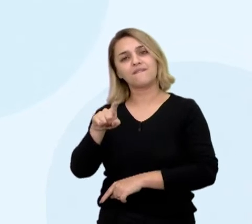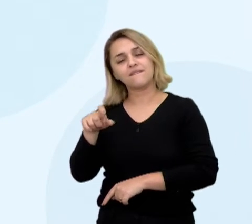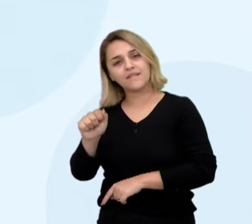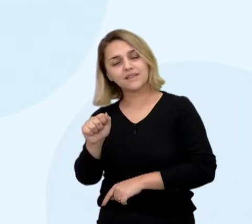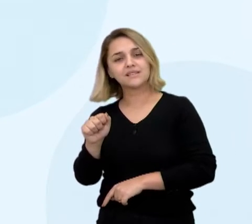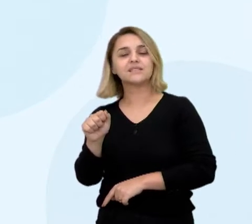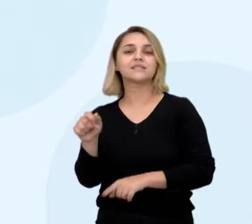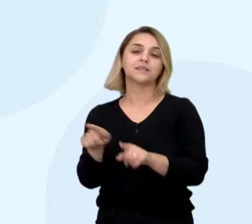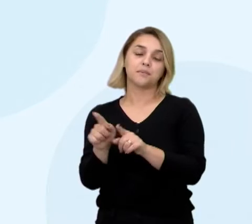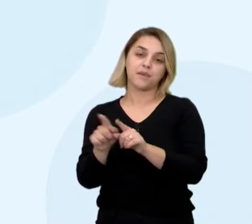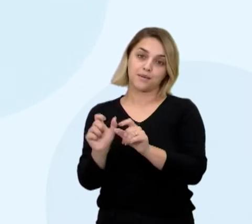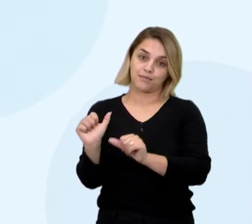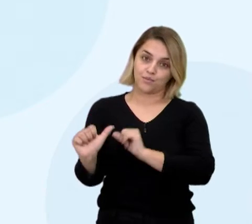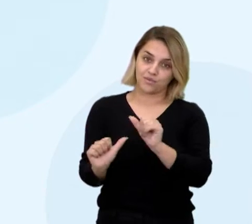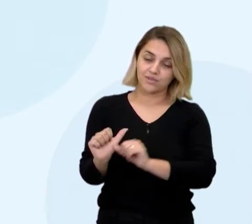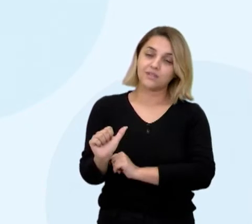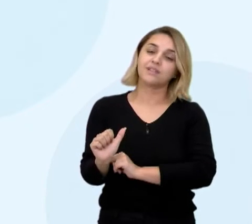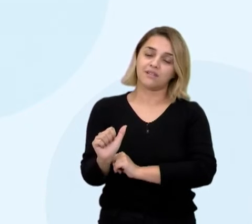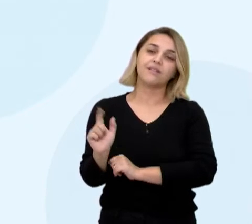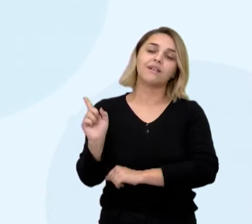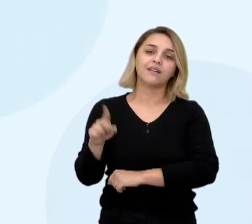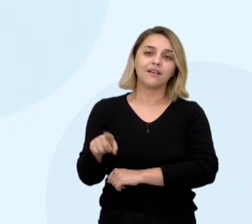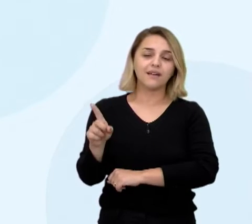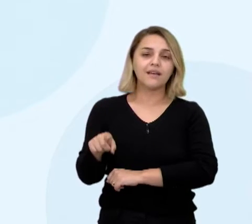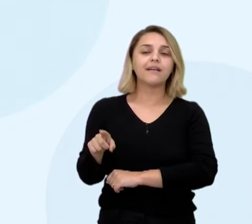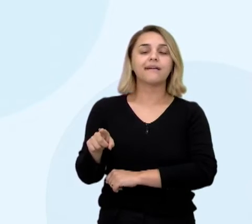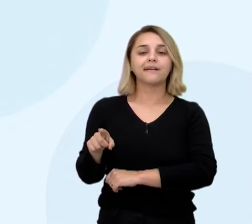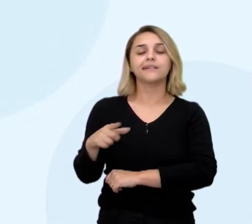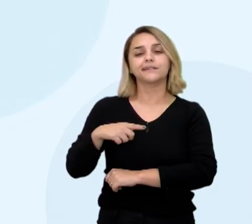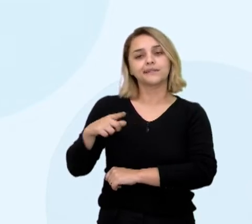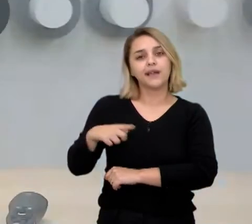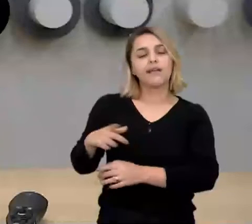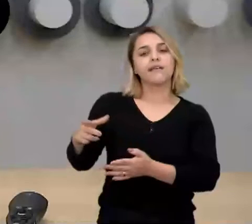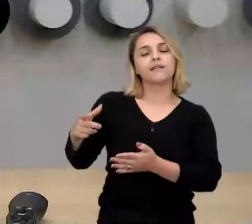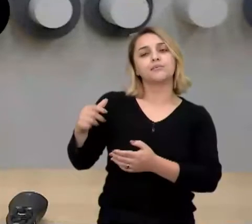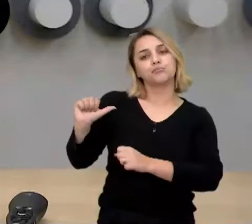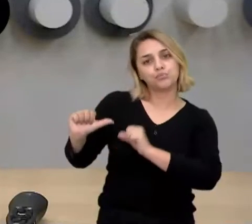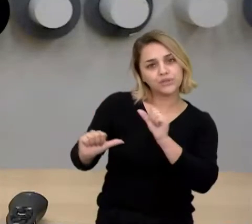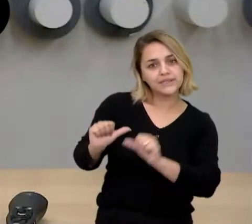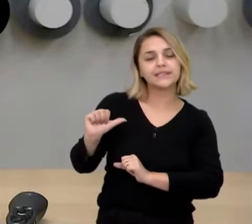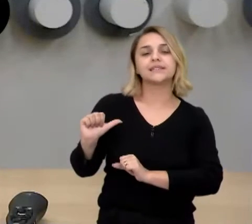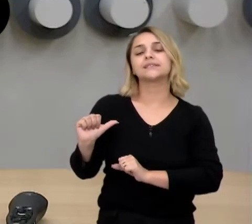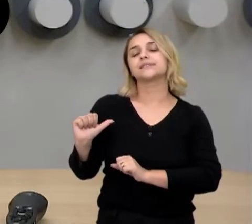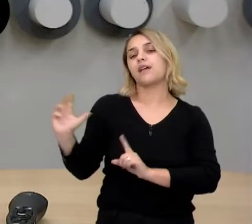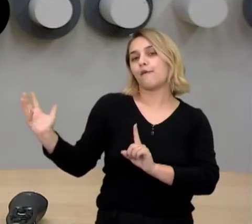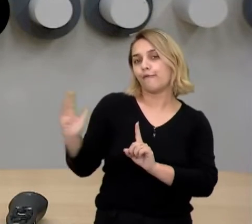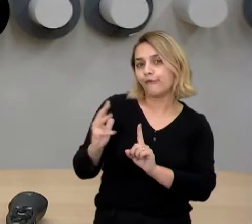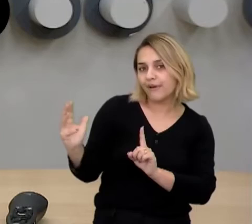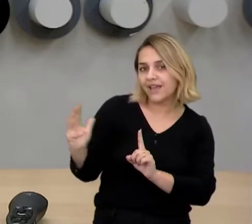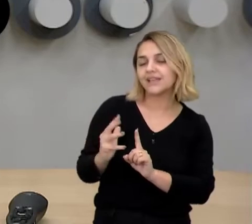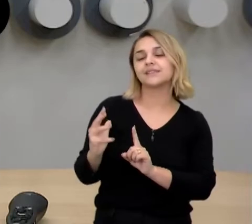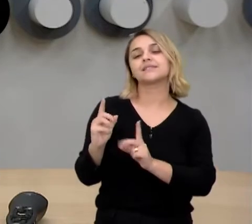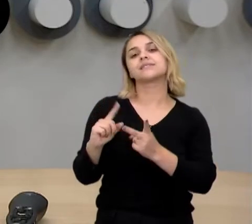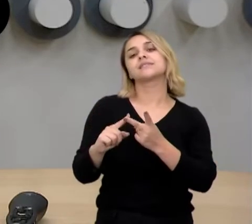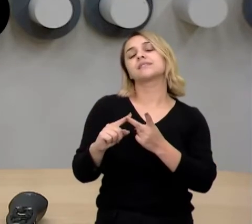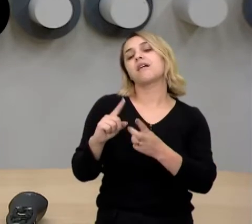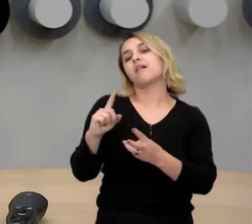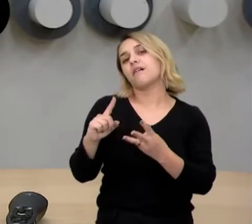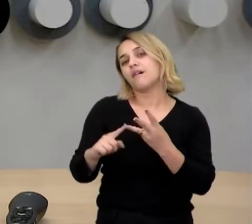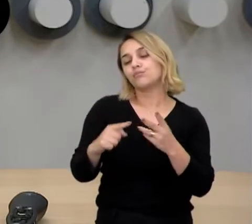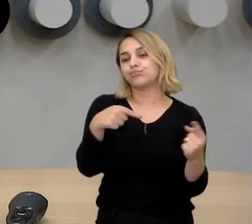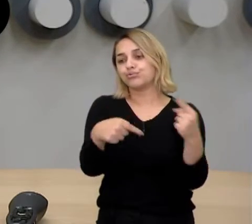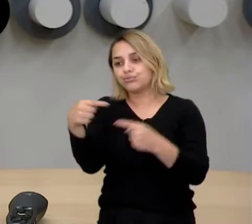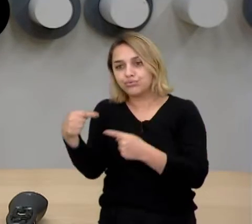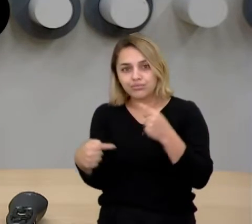assim sendo, elas são passíveis de contradição, elas são passíveis de discussão, de